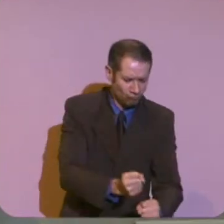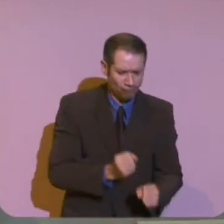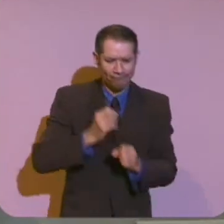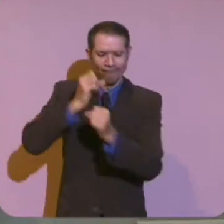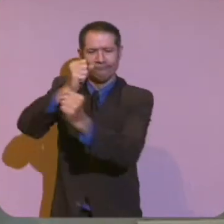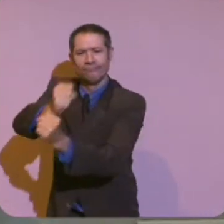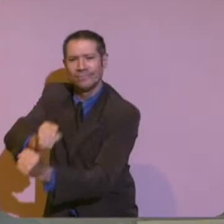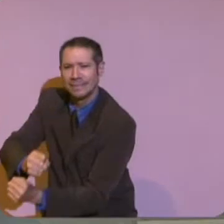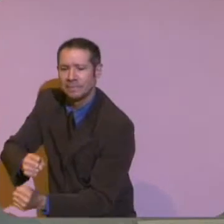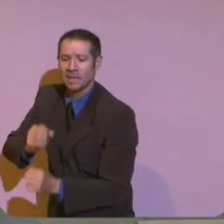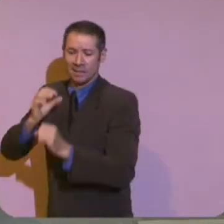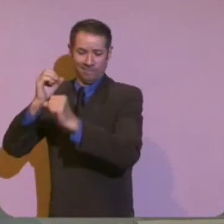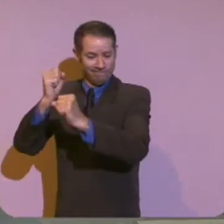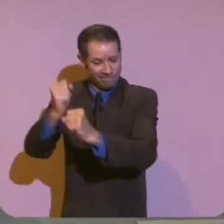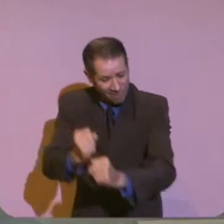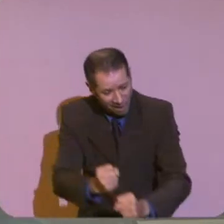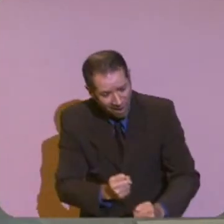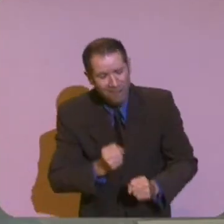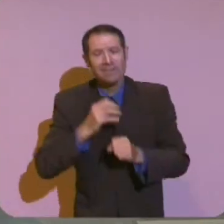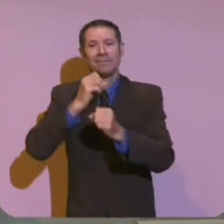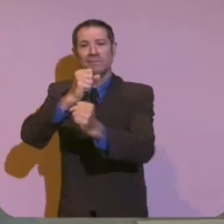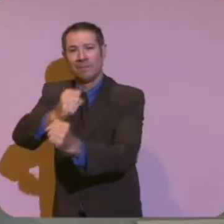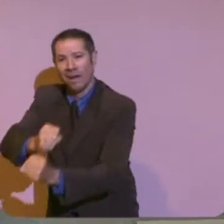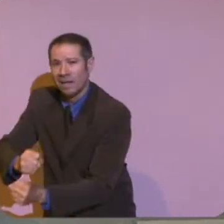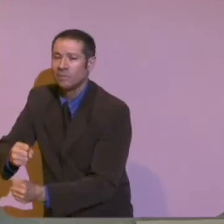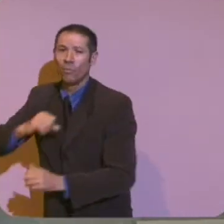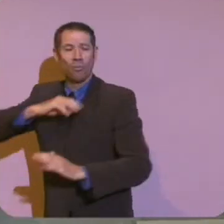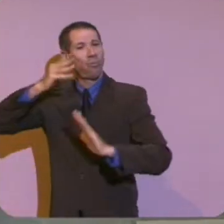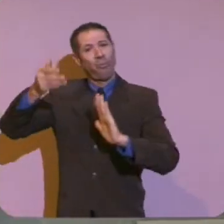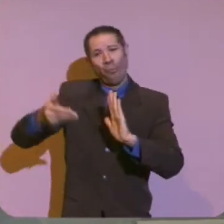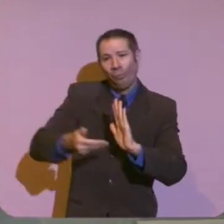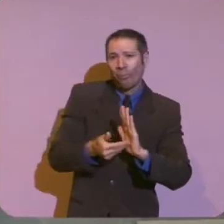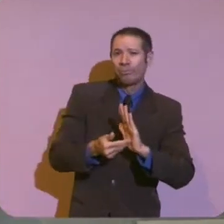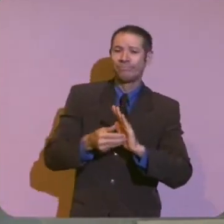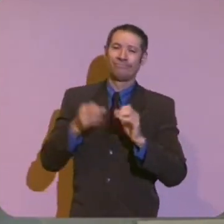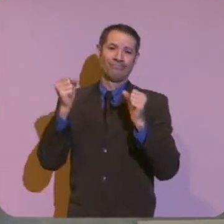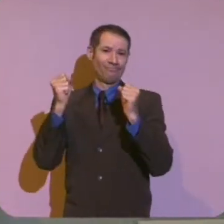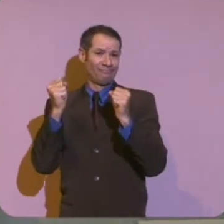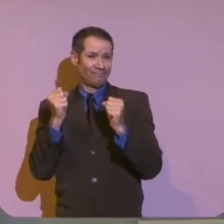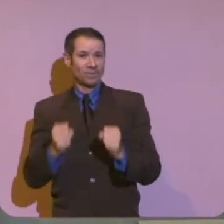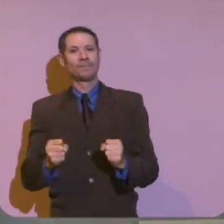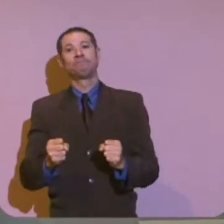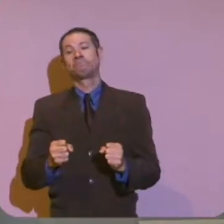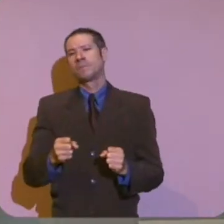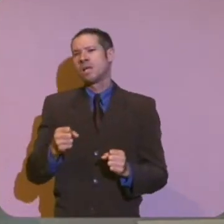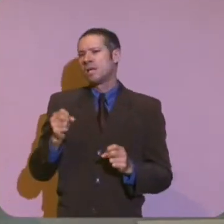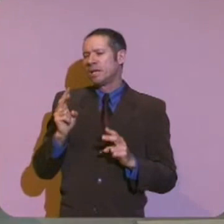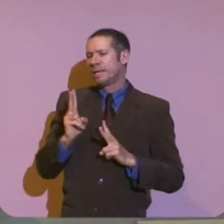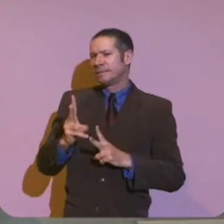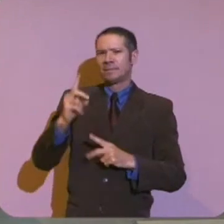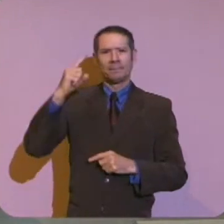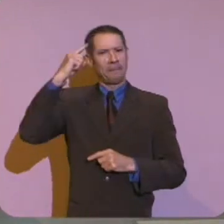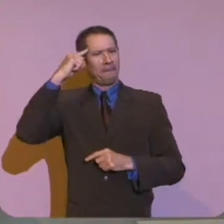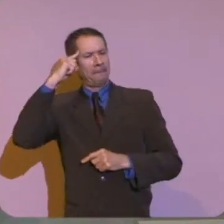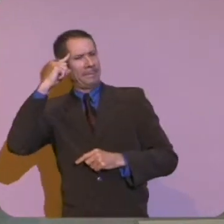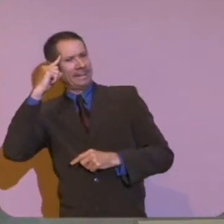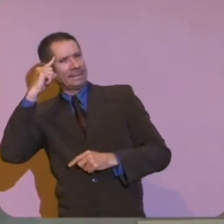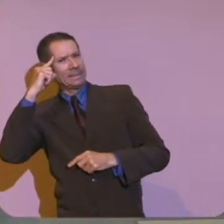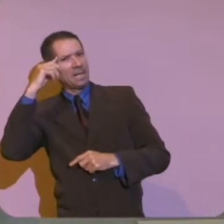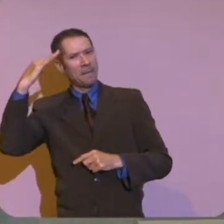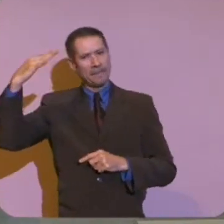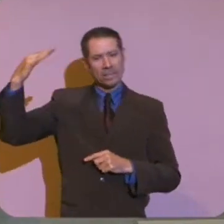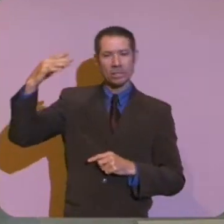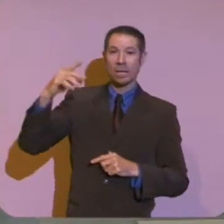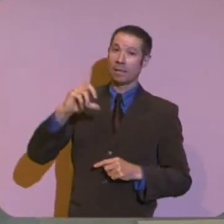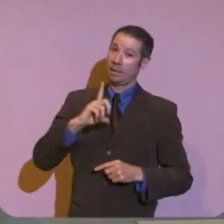eles remaram, eles tentaram tudo que era possível. Eu sempre olho para isso e fico pensando que tem